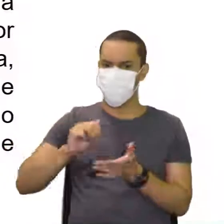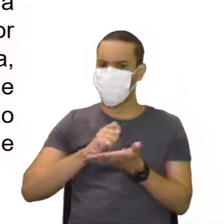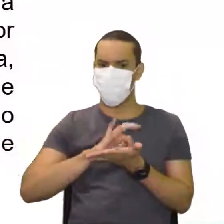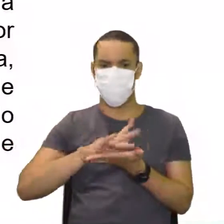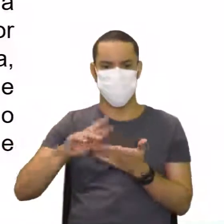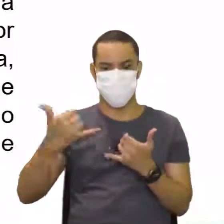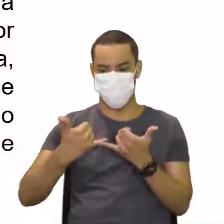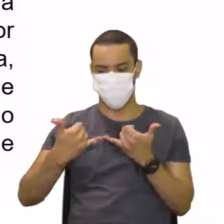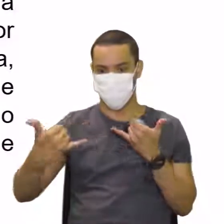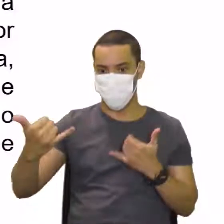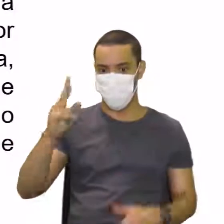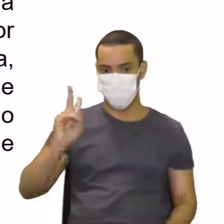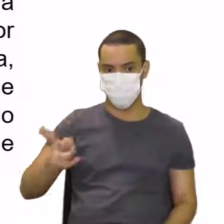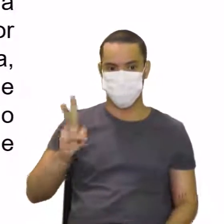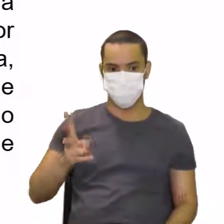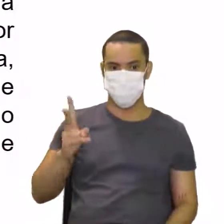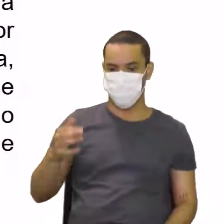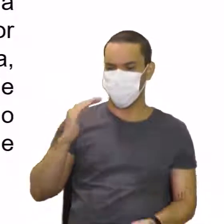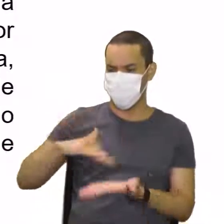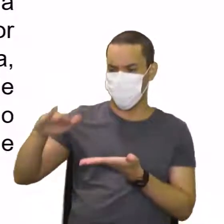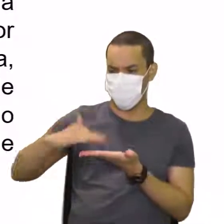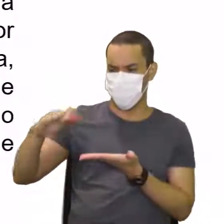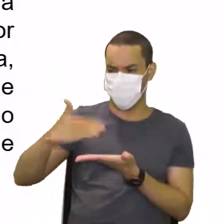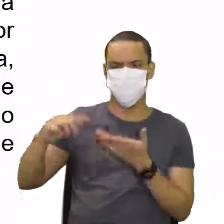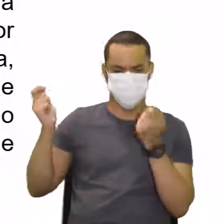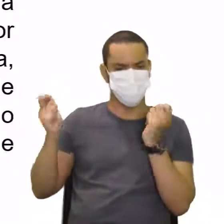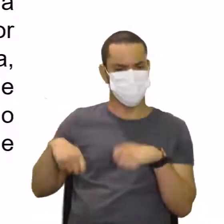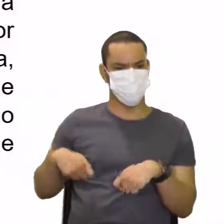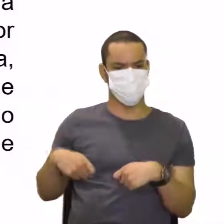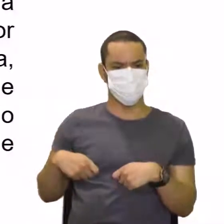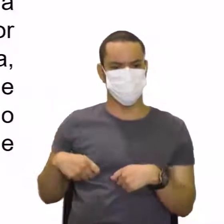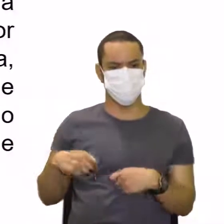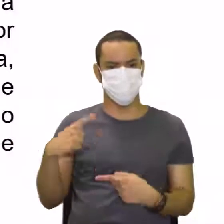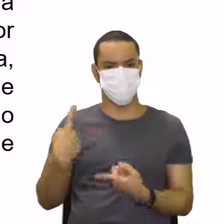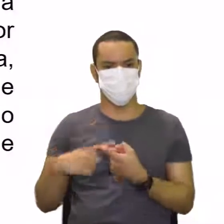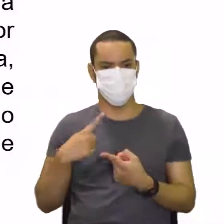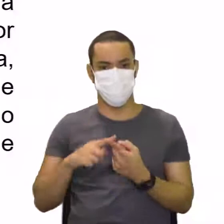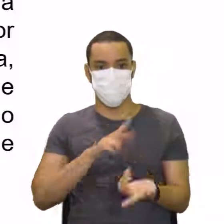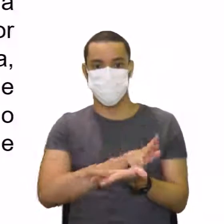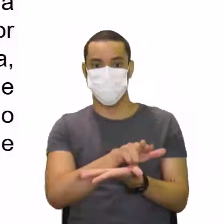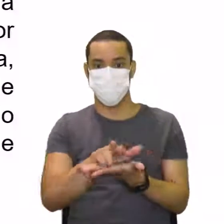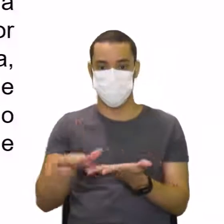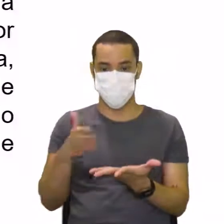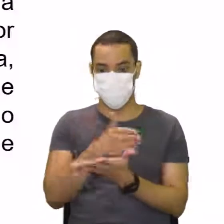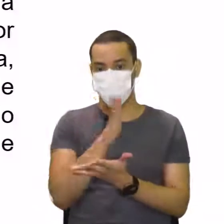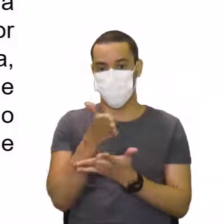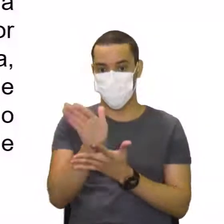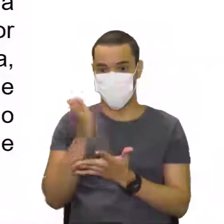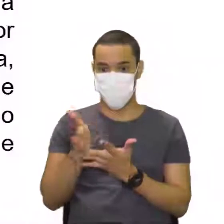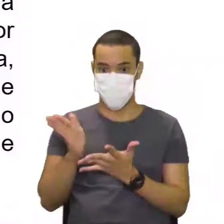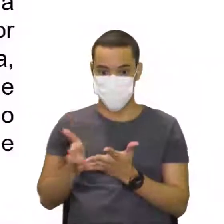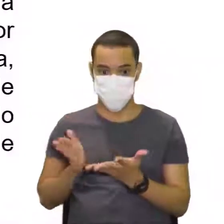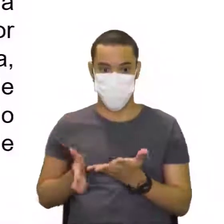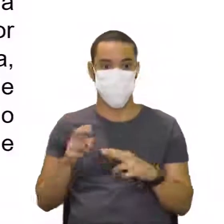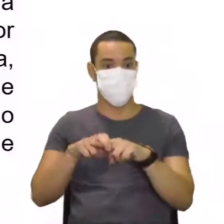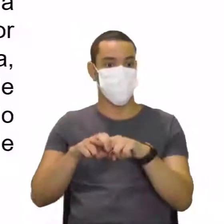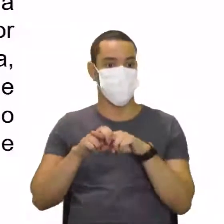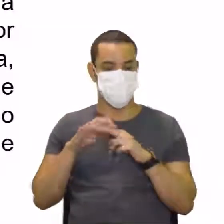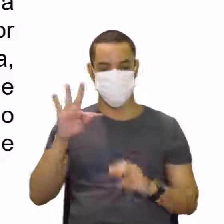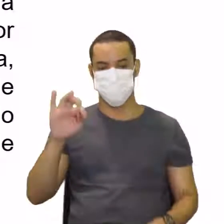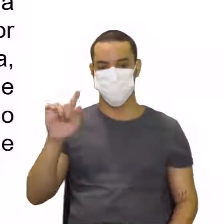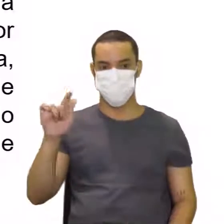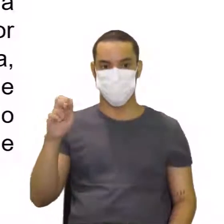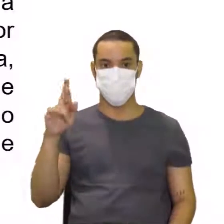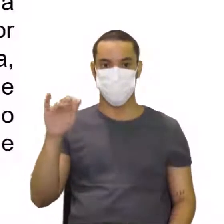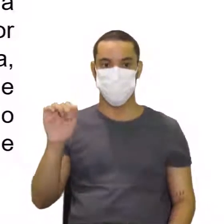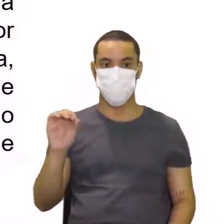fio de uma só vez na concepção do telégrafo múltiplo. Então, o telégrafo, qual é a